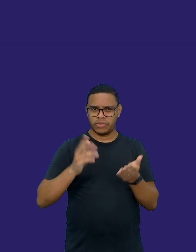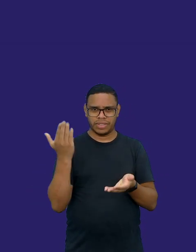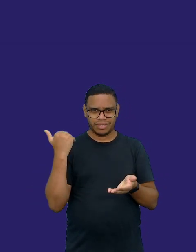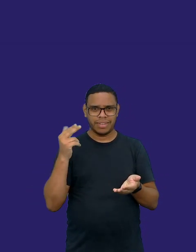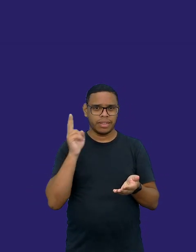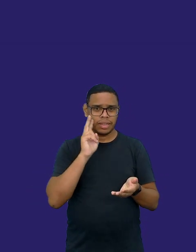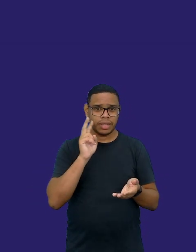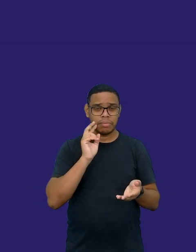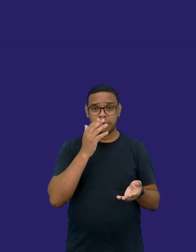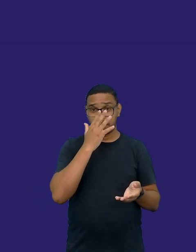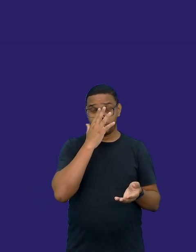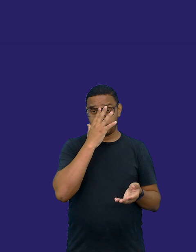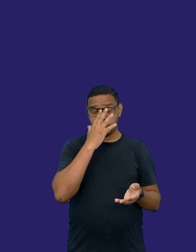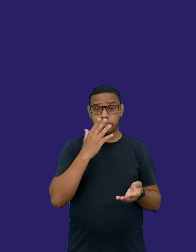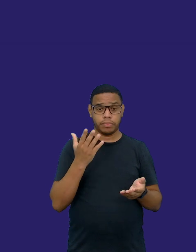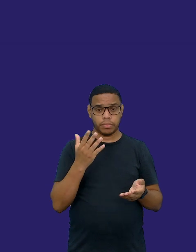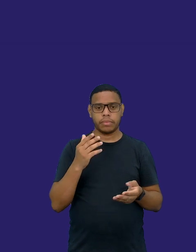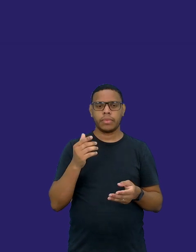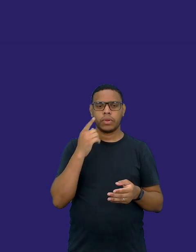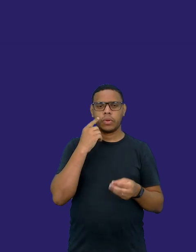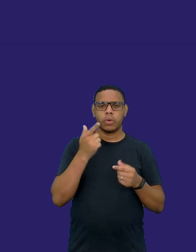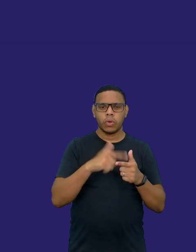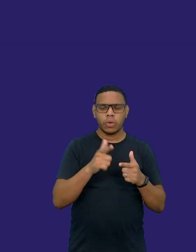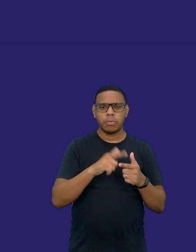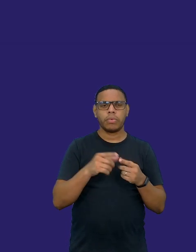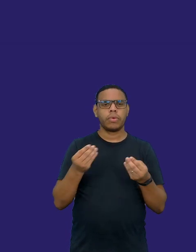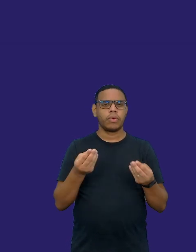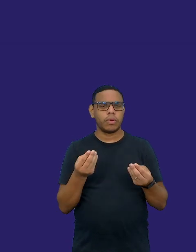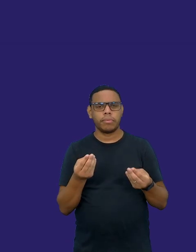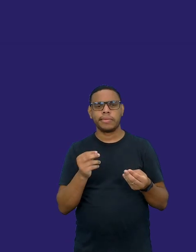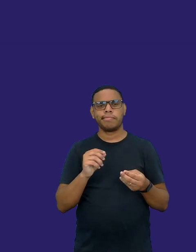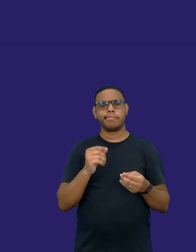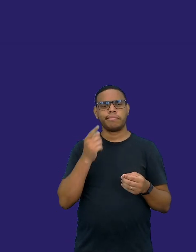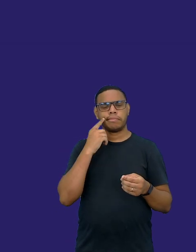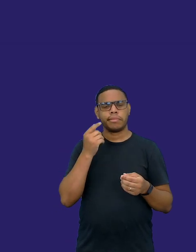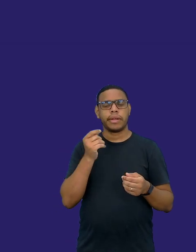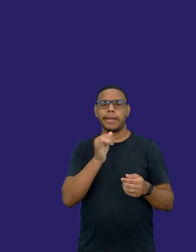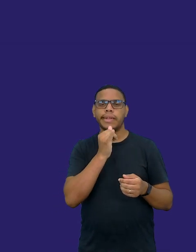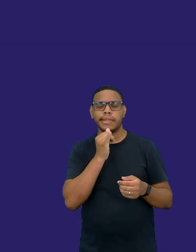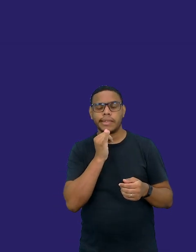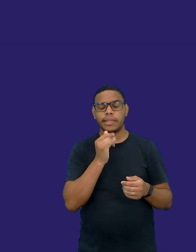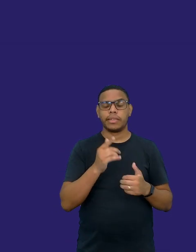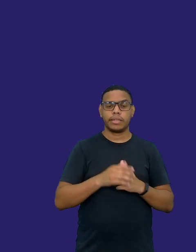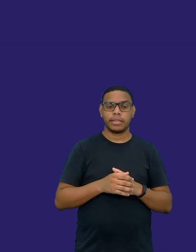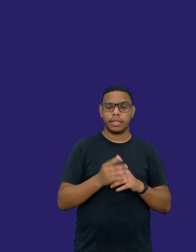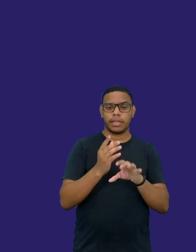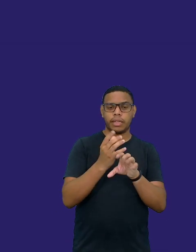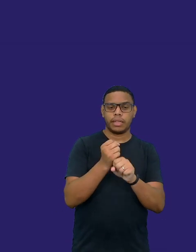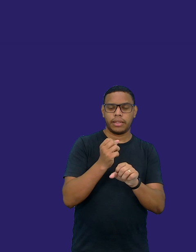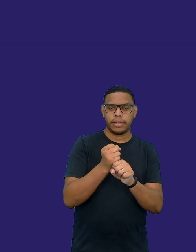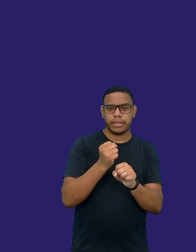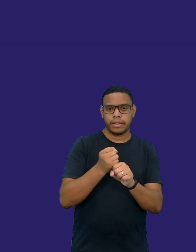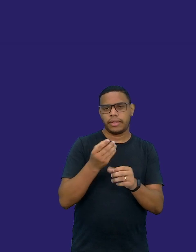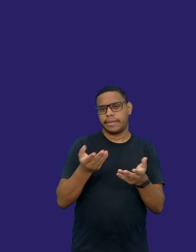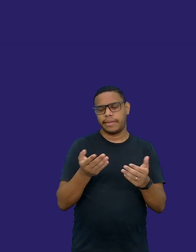Então, problemas no mundo real. Então, vamos lá. Então vamos calcular o